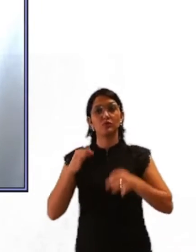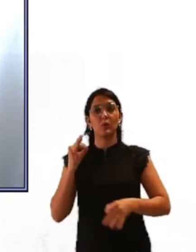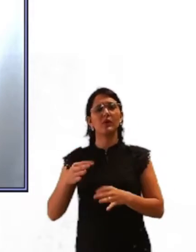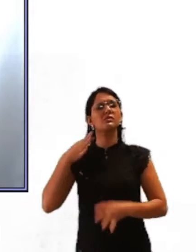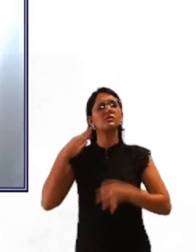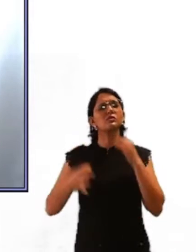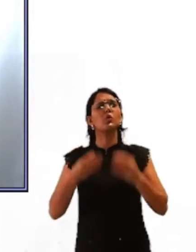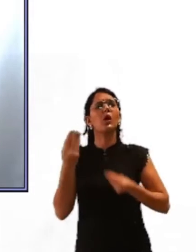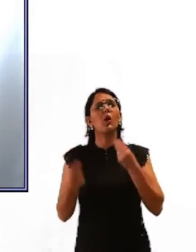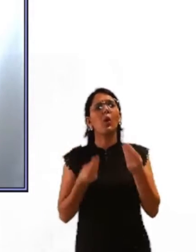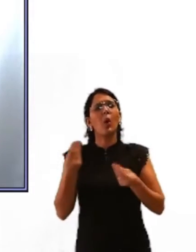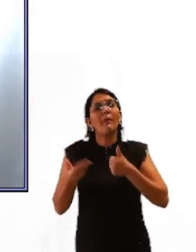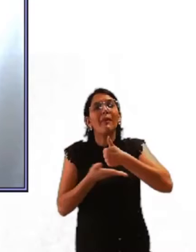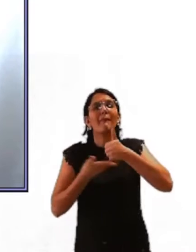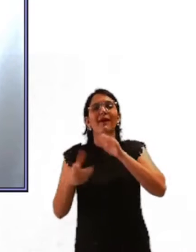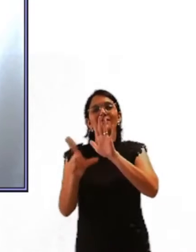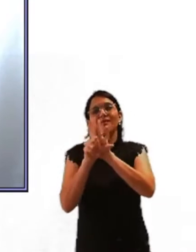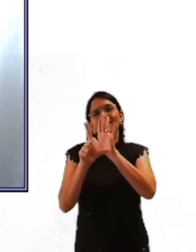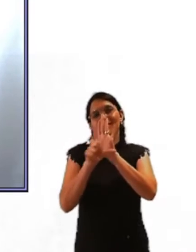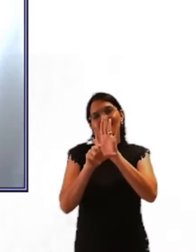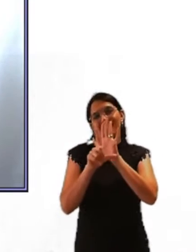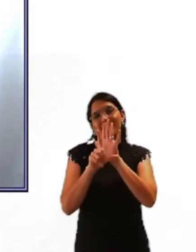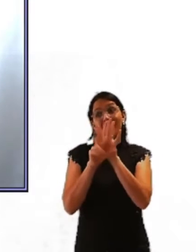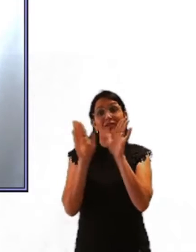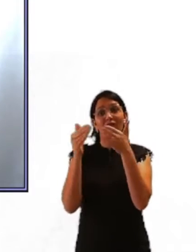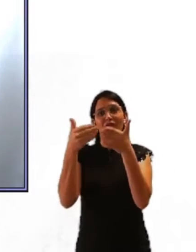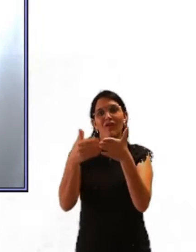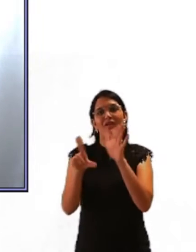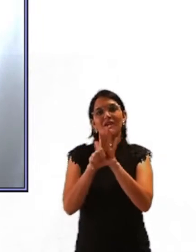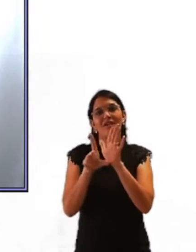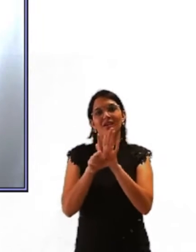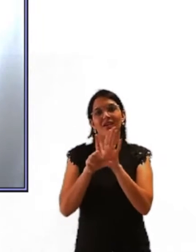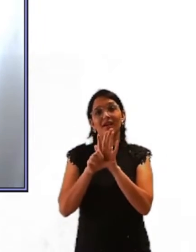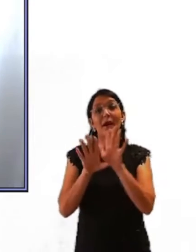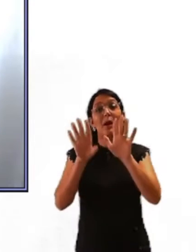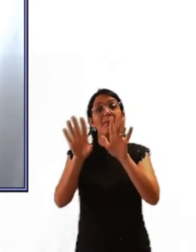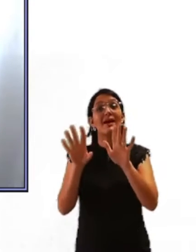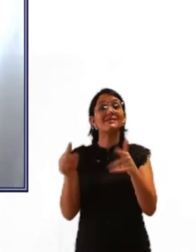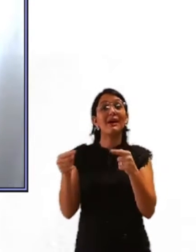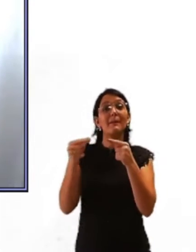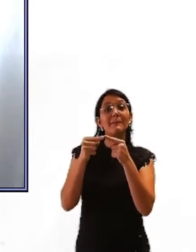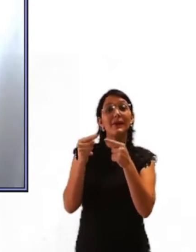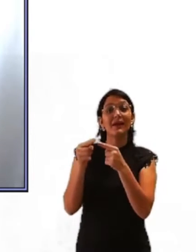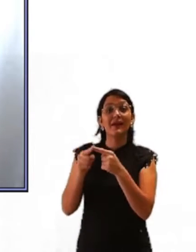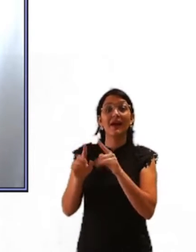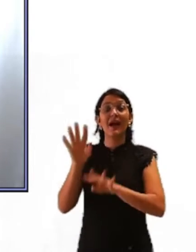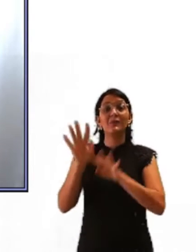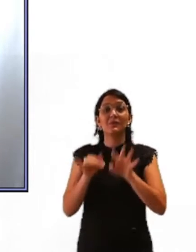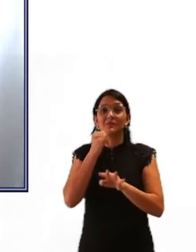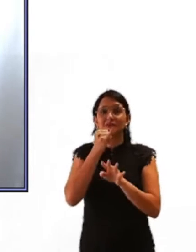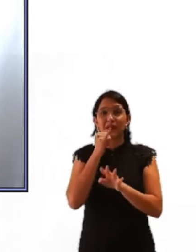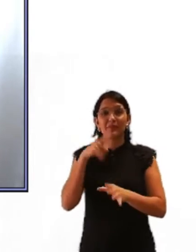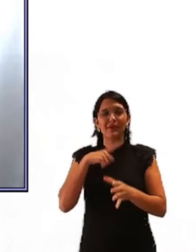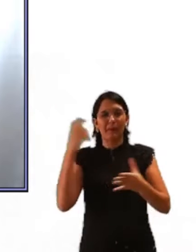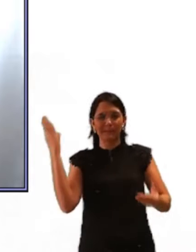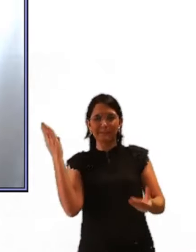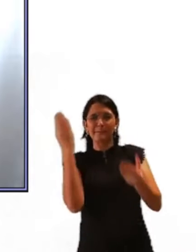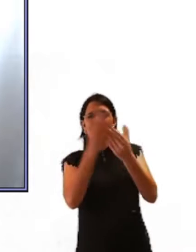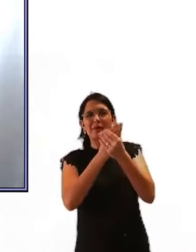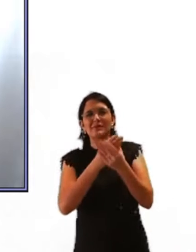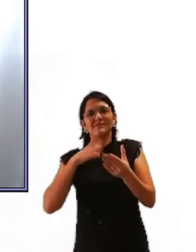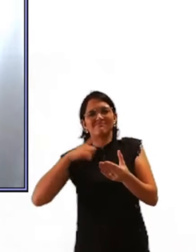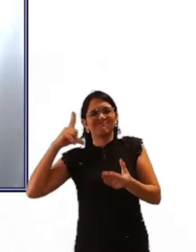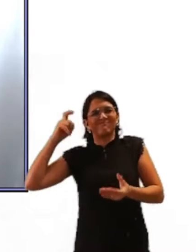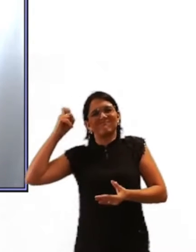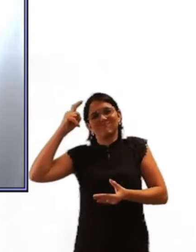na lei, ele é um modelo que não se adequa aos chamados casos difíceis, aos chamados casos